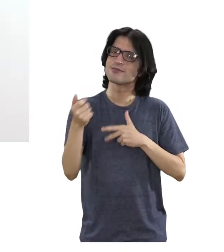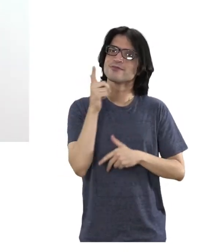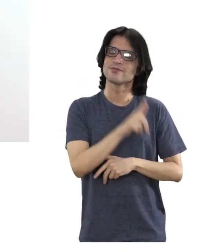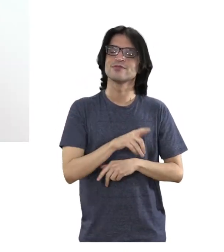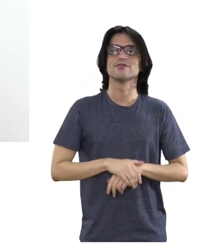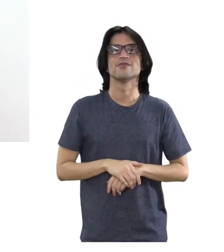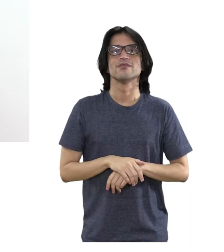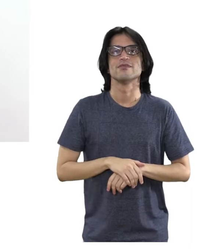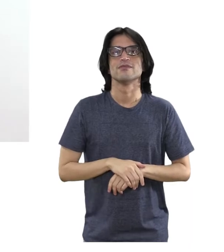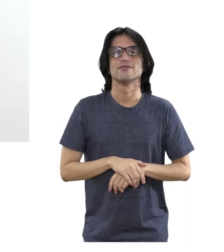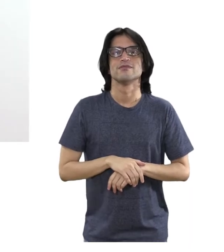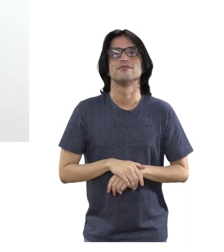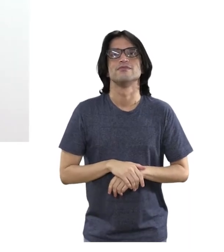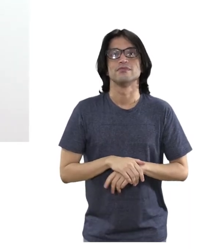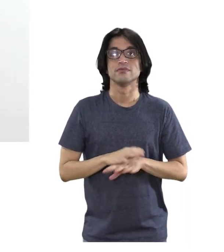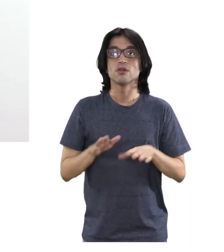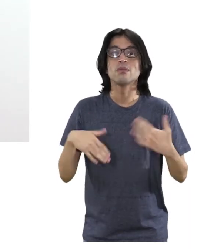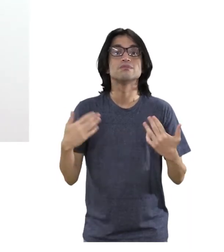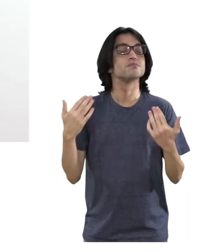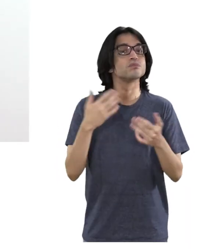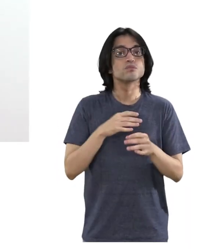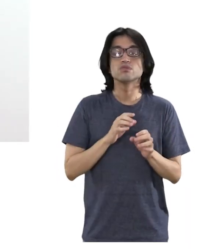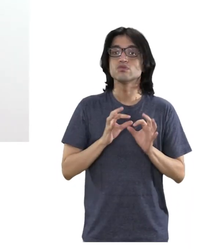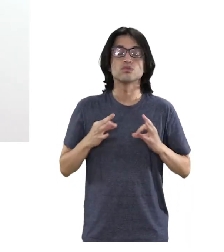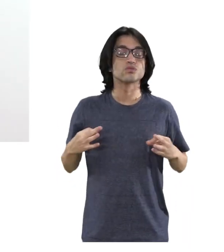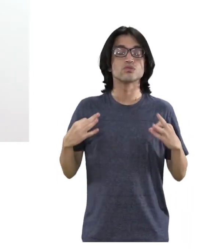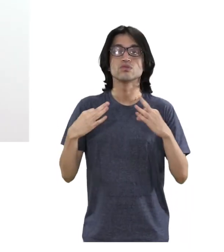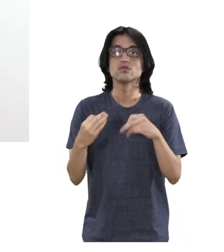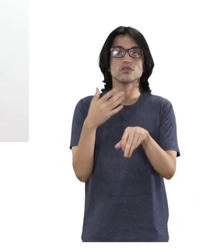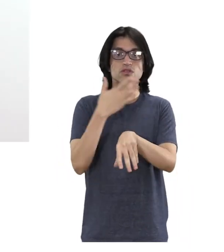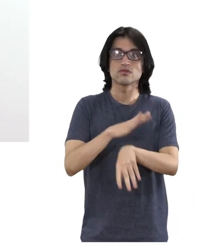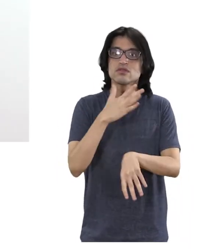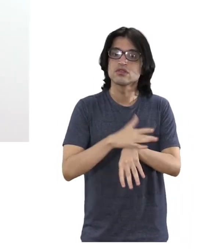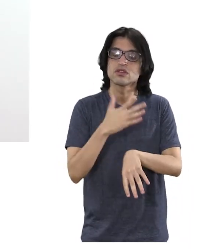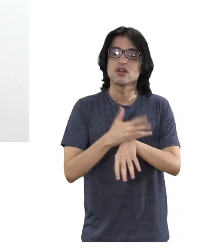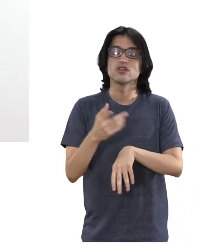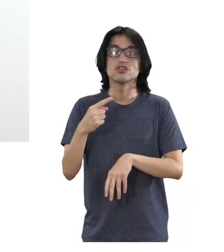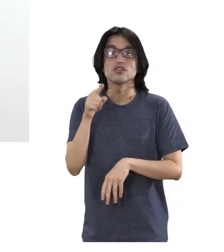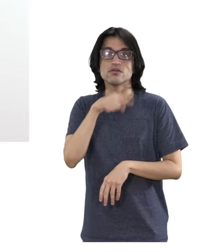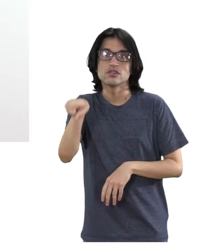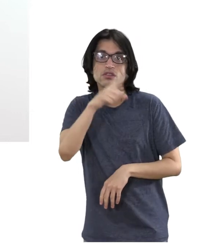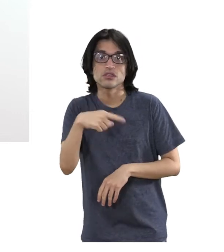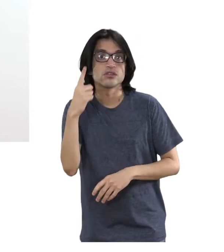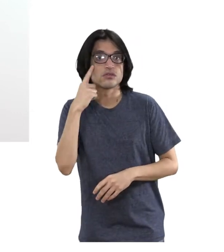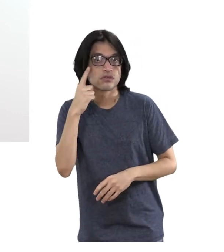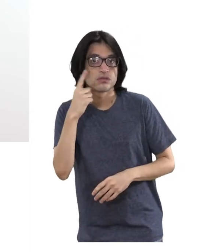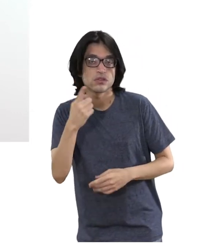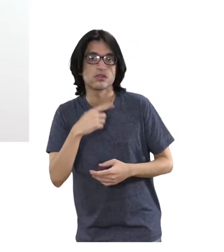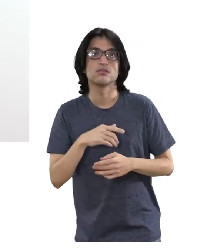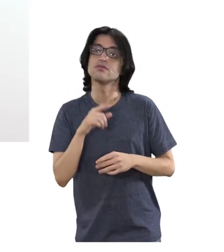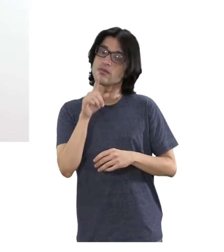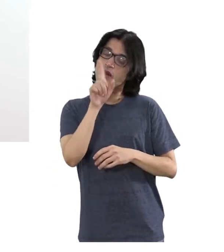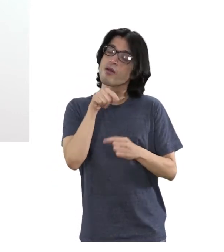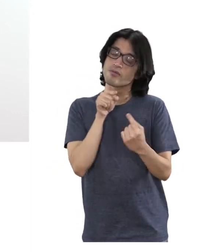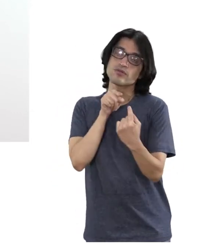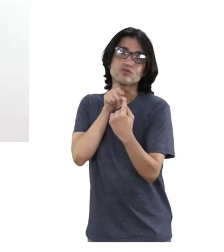galerinha, todas as atividades que vocês terão acesso foram elaboradas com a finalidade de possibilitar um bom desenvolvimento da disciplina